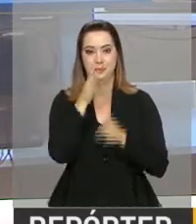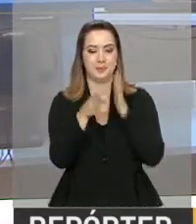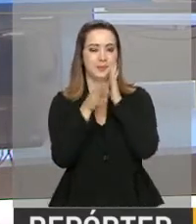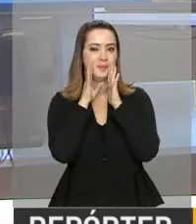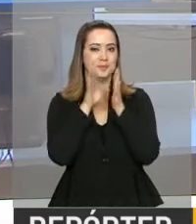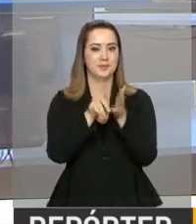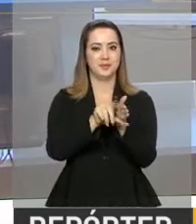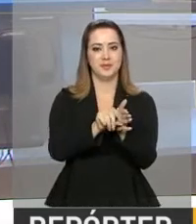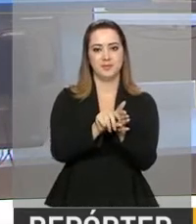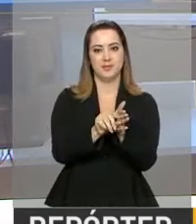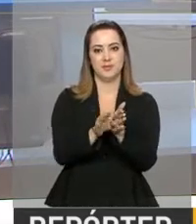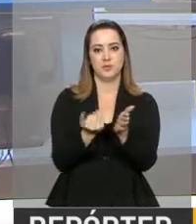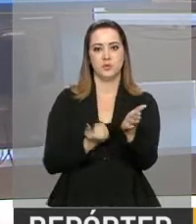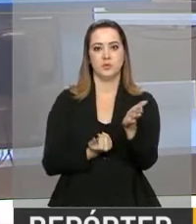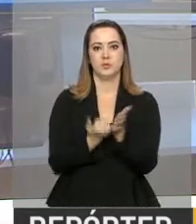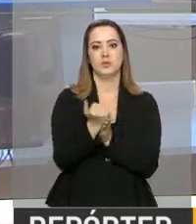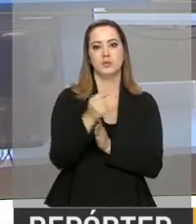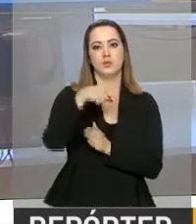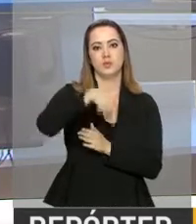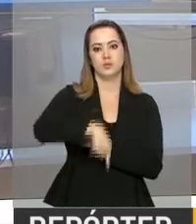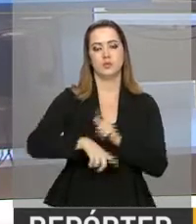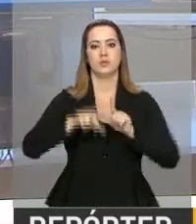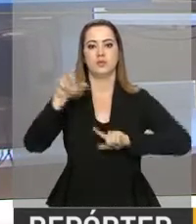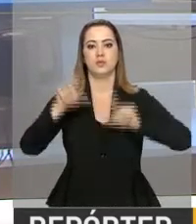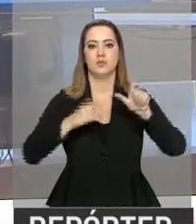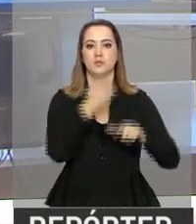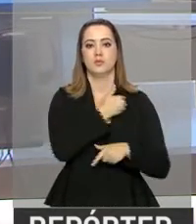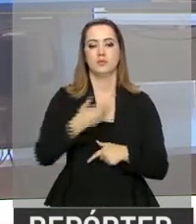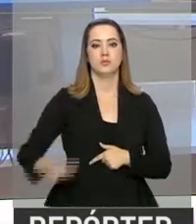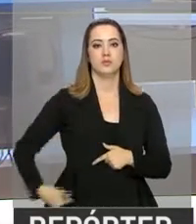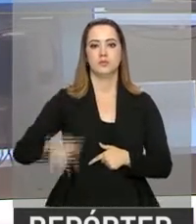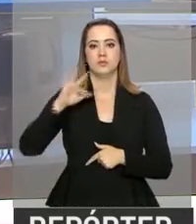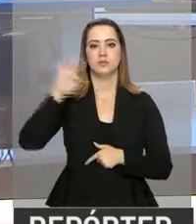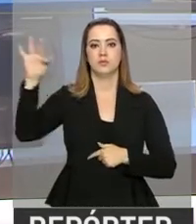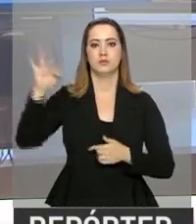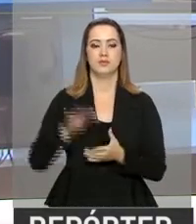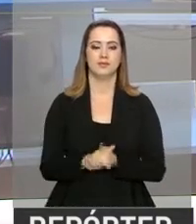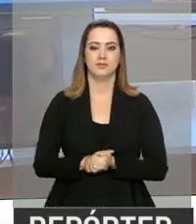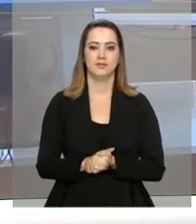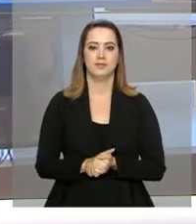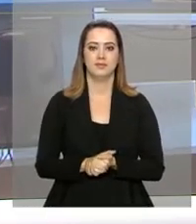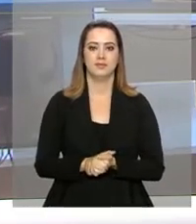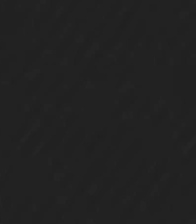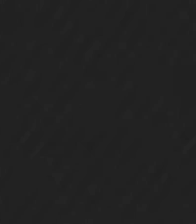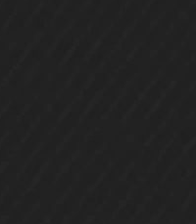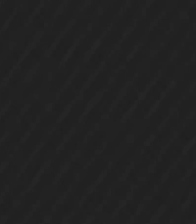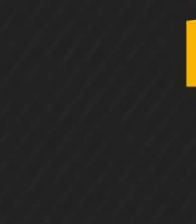as novidades em nossas redes sociais. Continue com a gente aqui na NBR, a TV do Governo Federal.